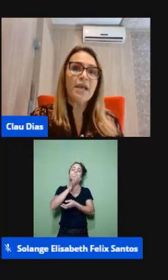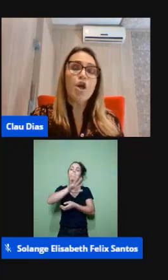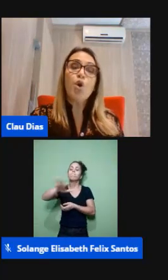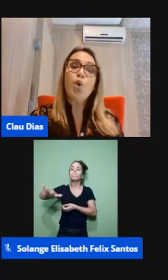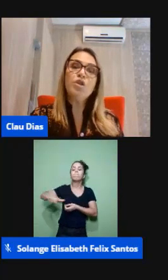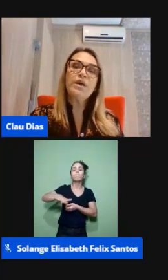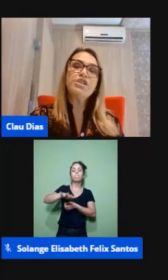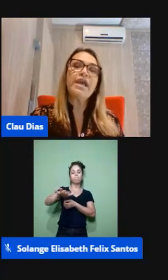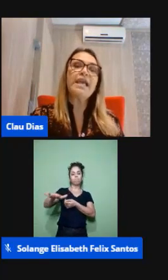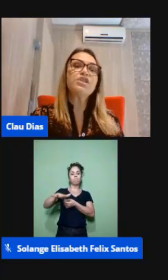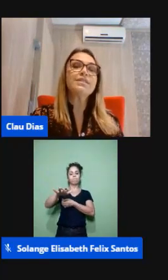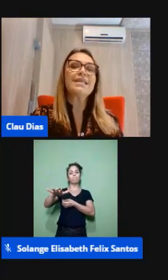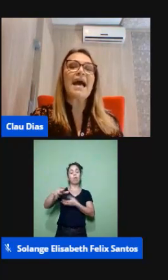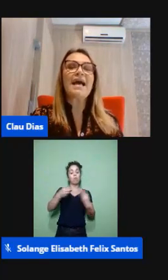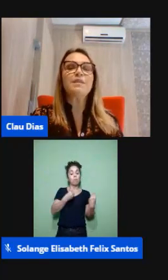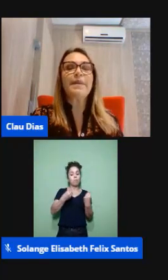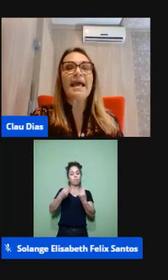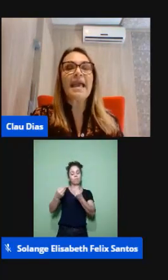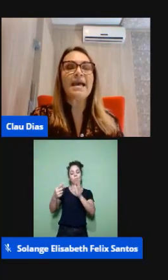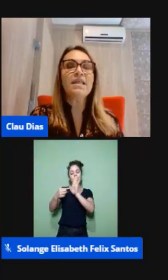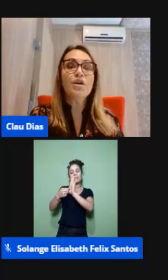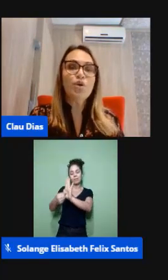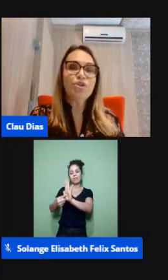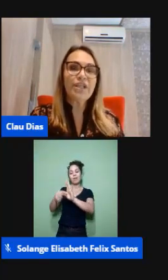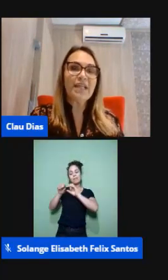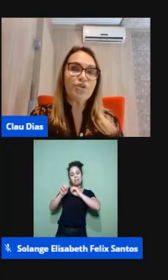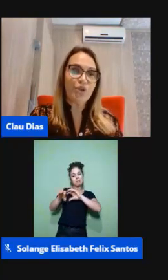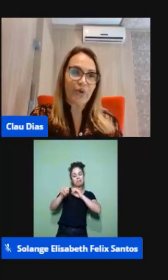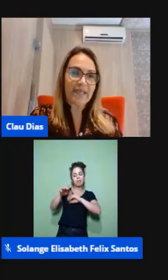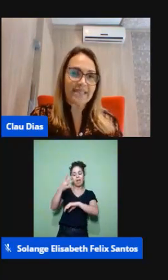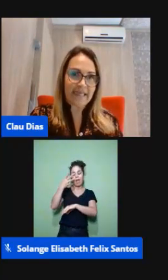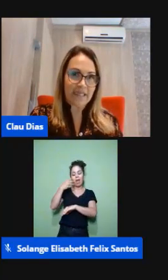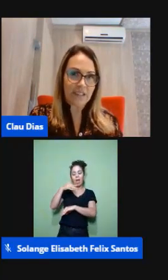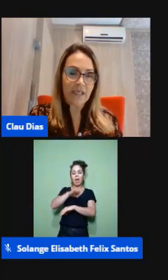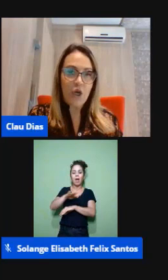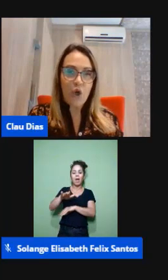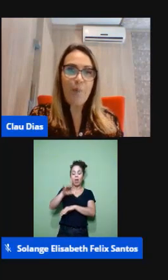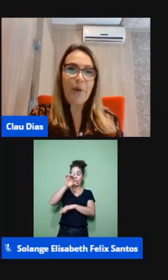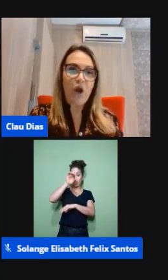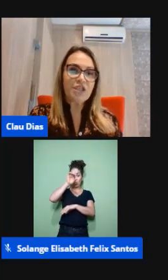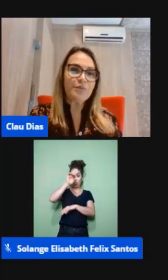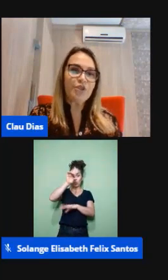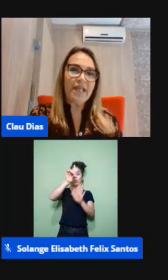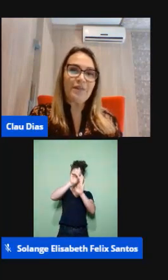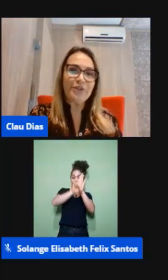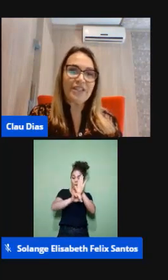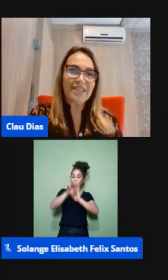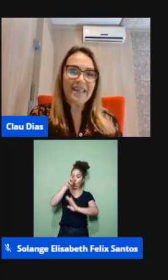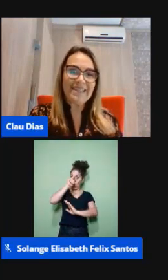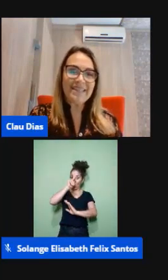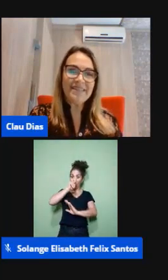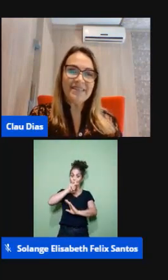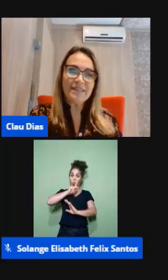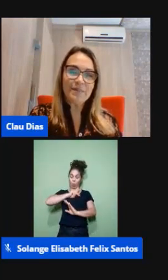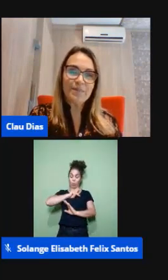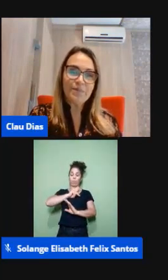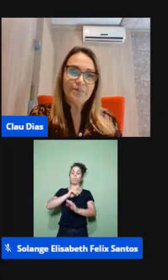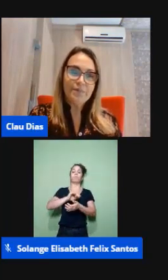criança, né? Quando a gente traz para ela o direito de conhecer-se. O próximo direito, por